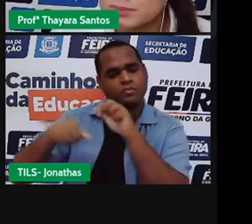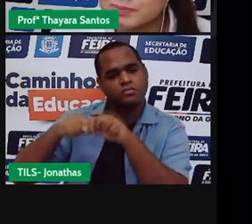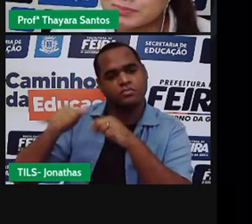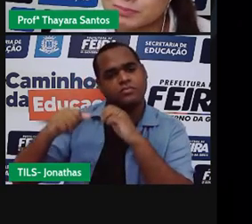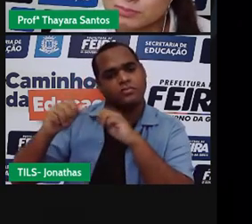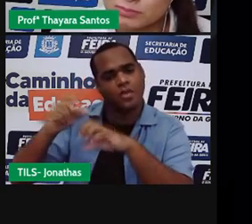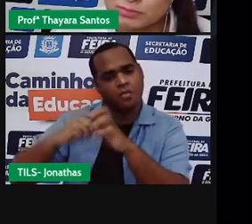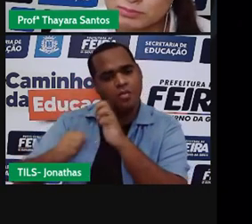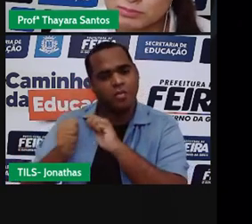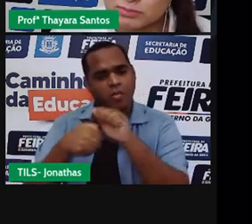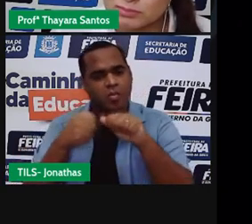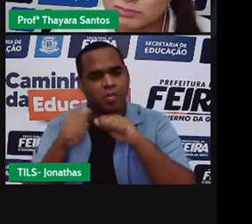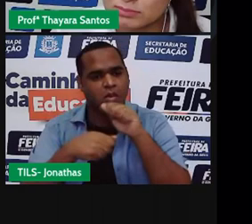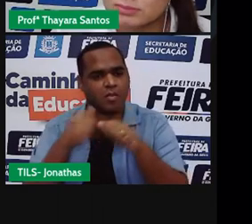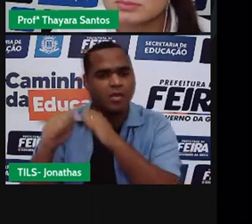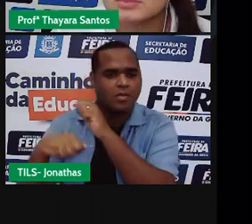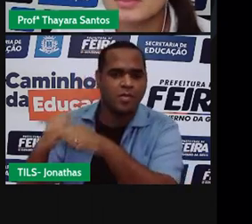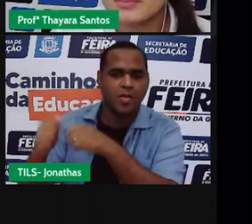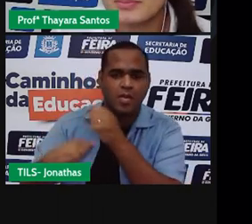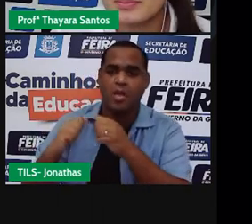antes.